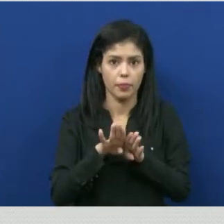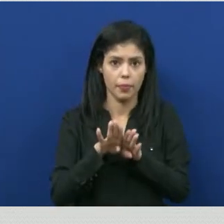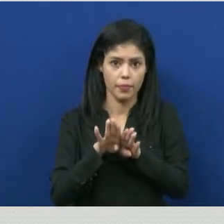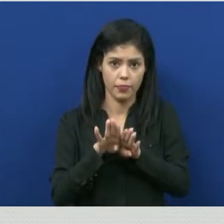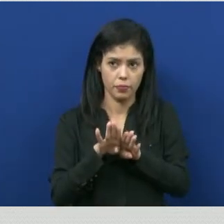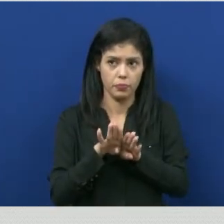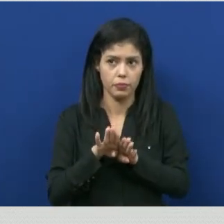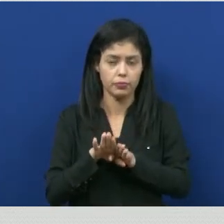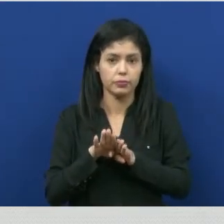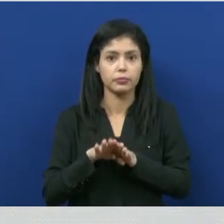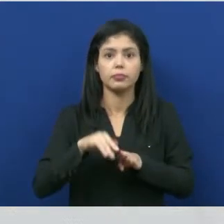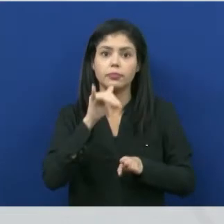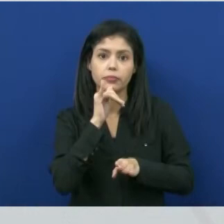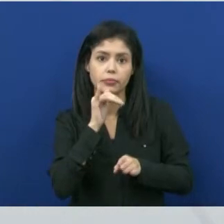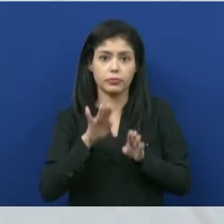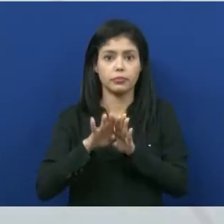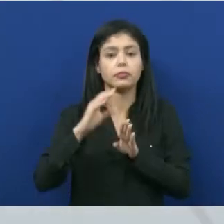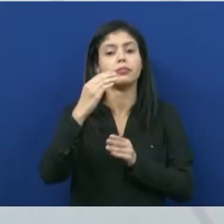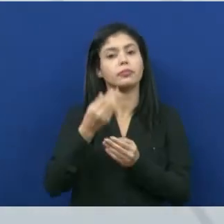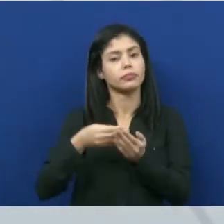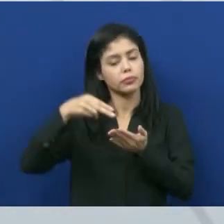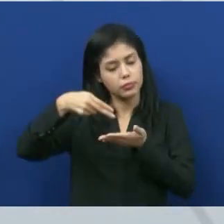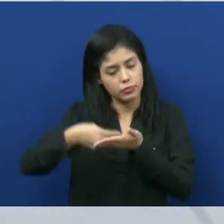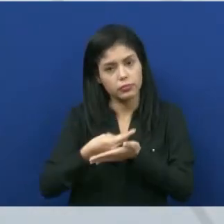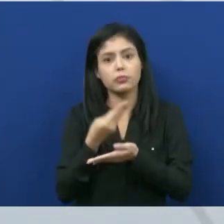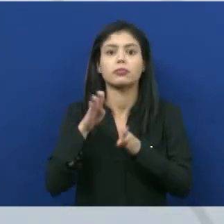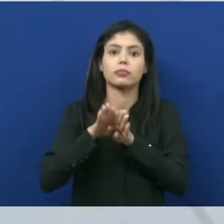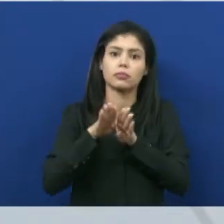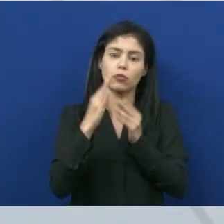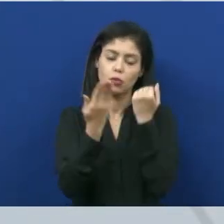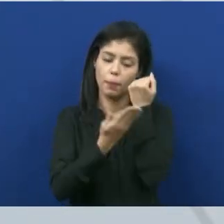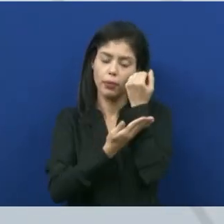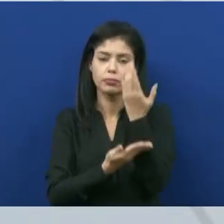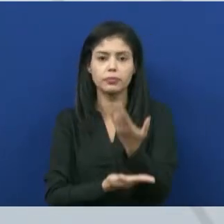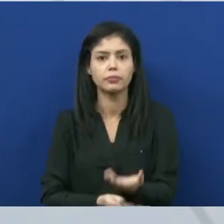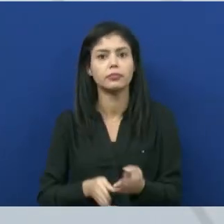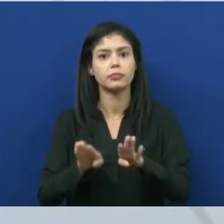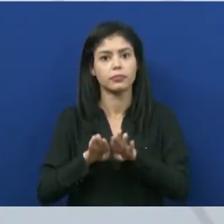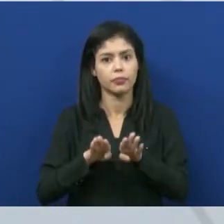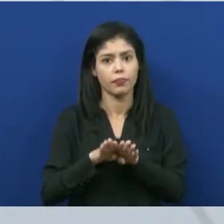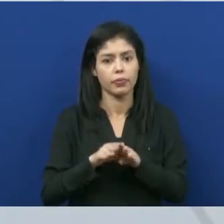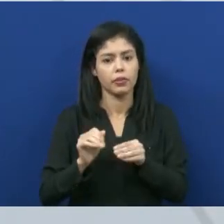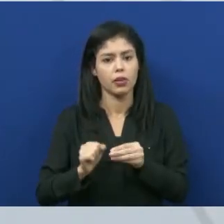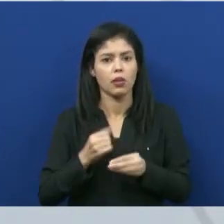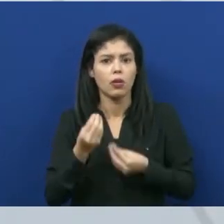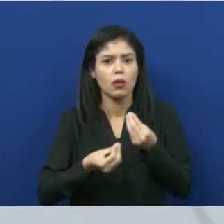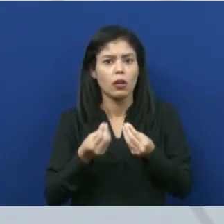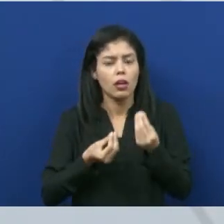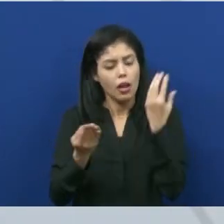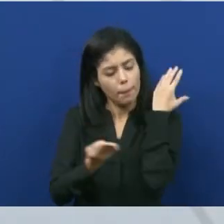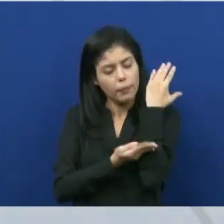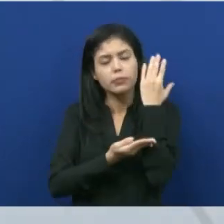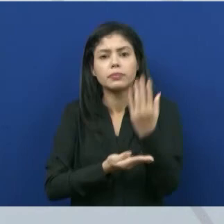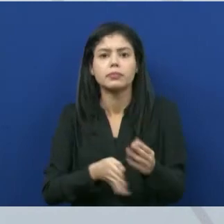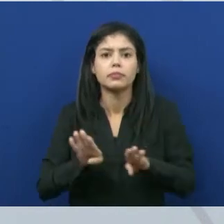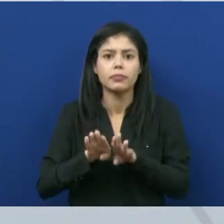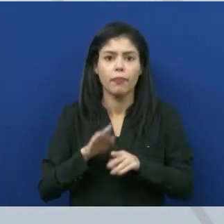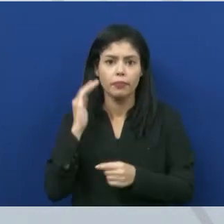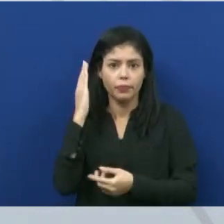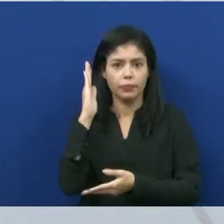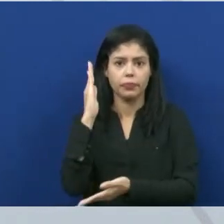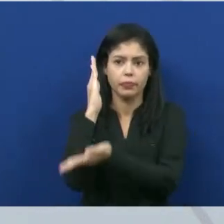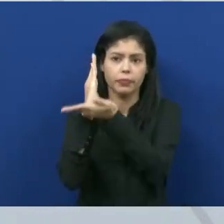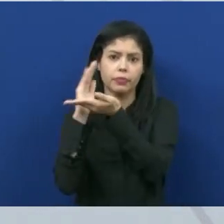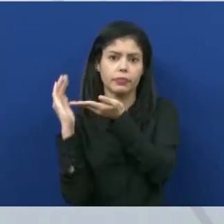as colheres feitas de madeira, né? As colheres feitas de madeira, pelo fato da madeira ser um isolante